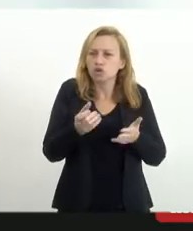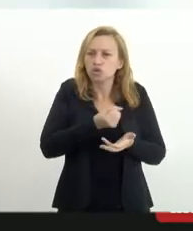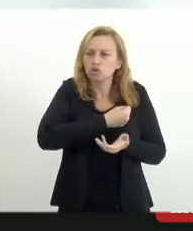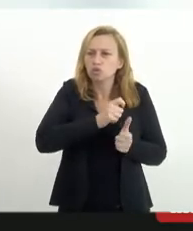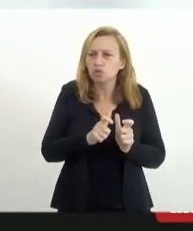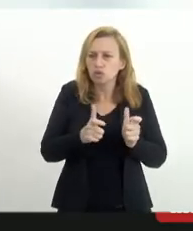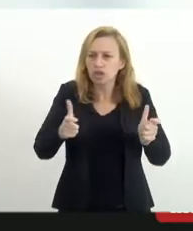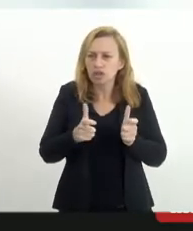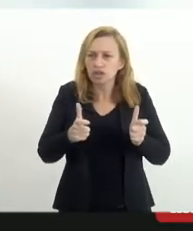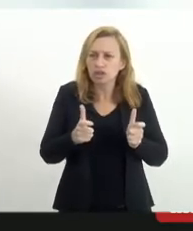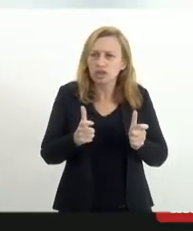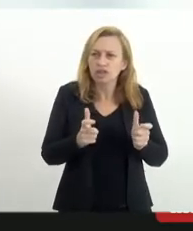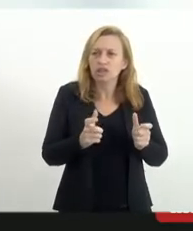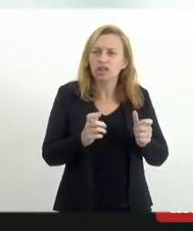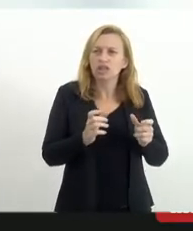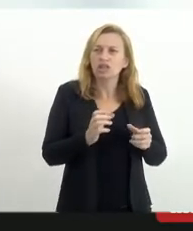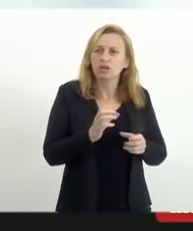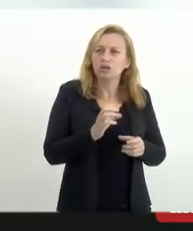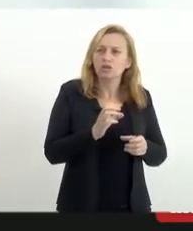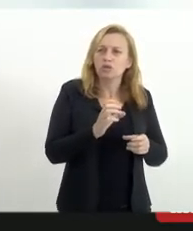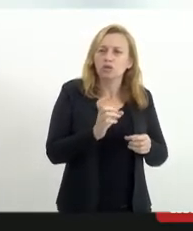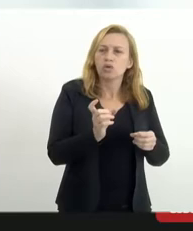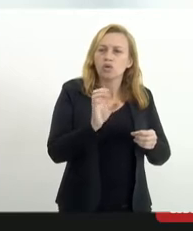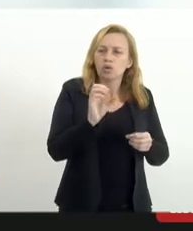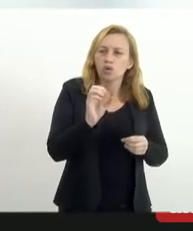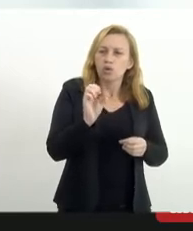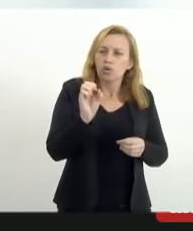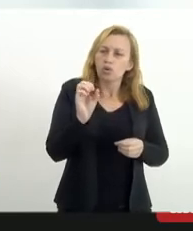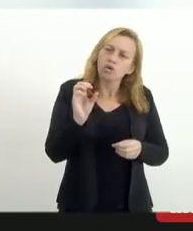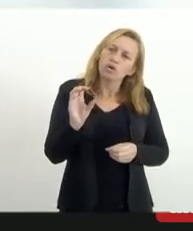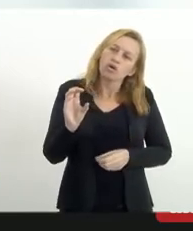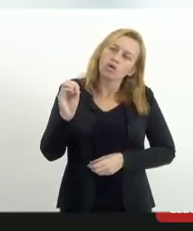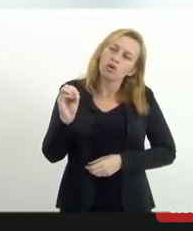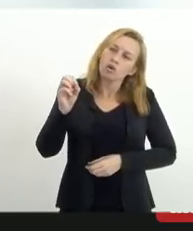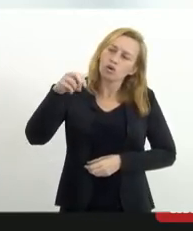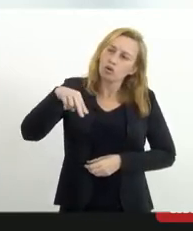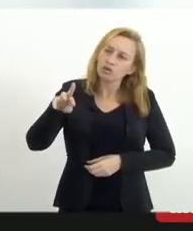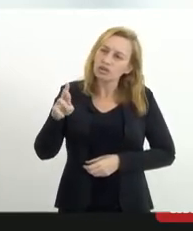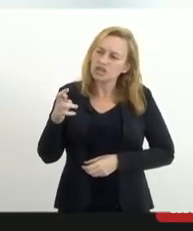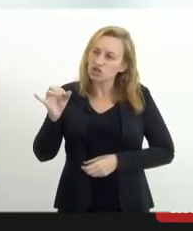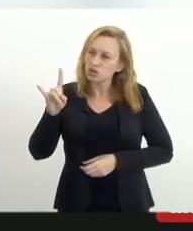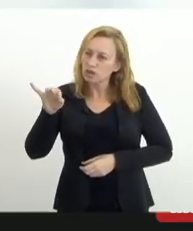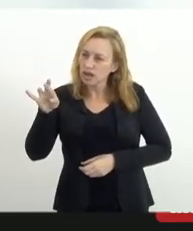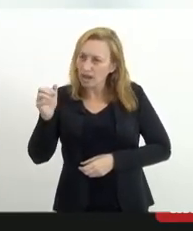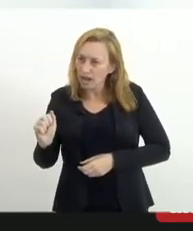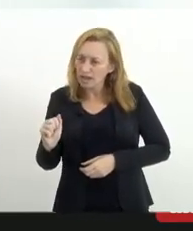as concessionárias, a ANP e a própria